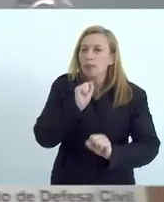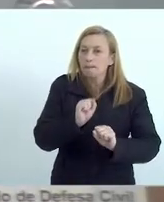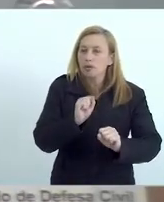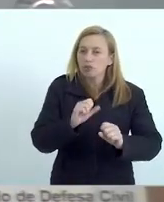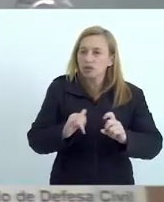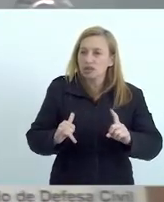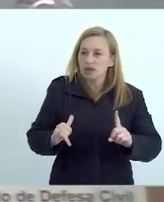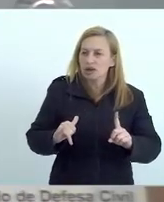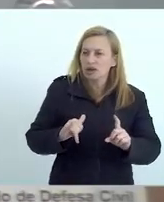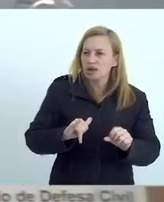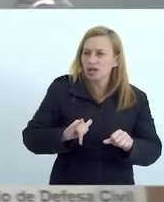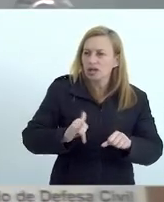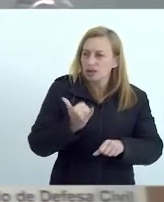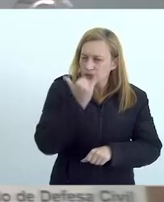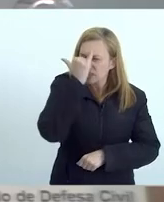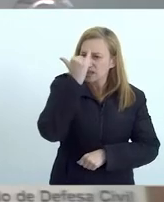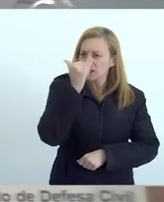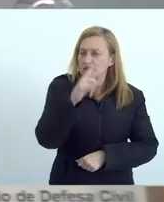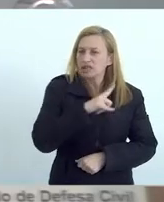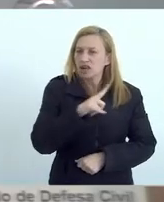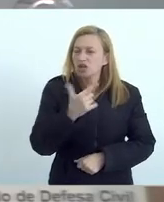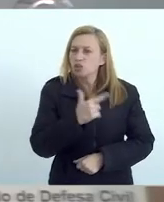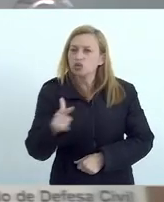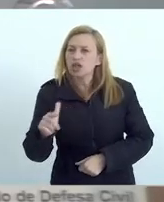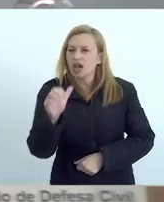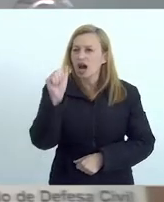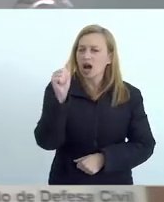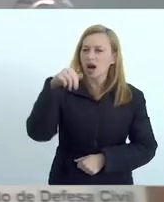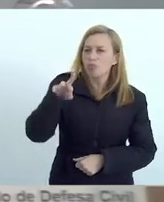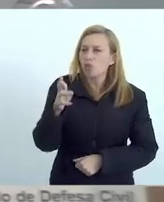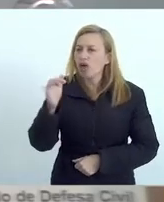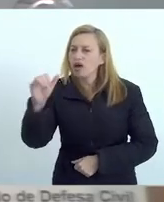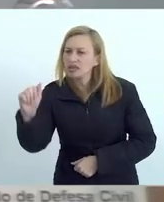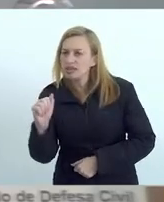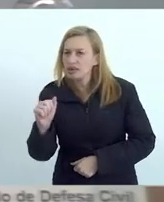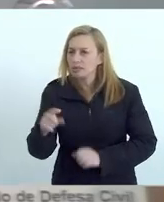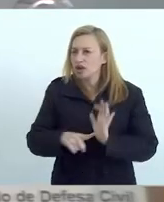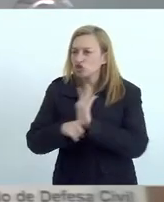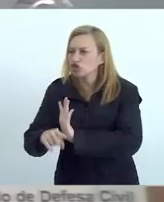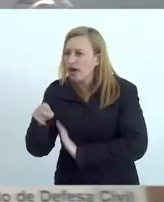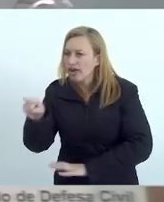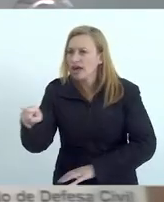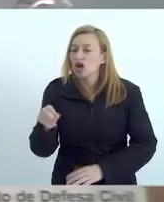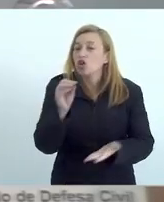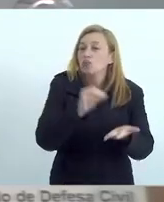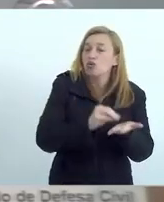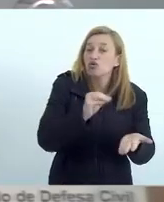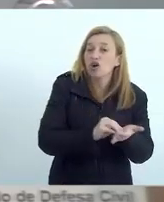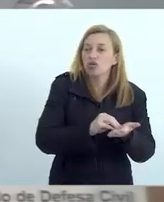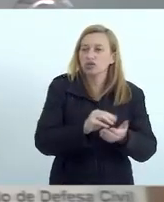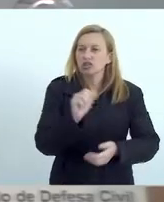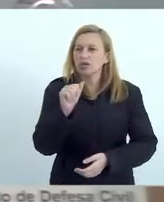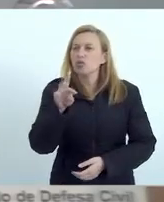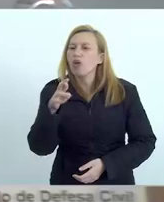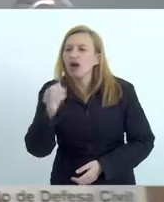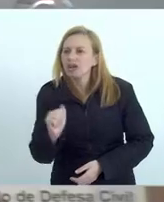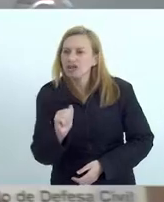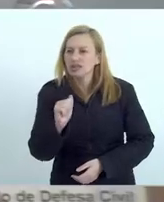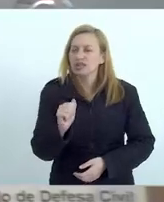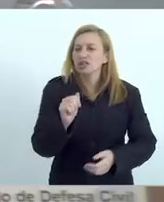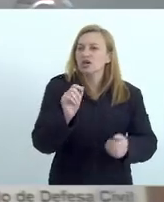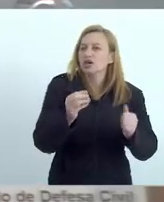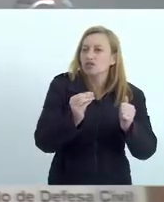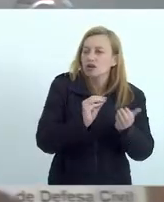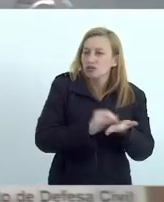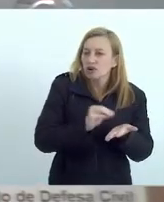atropelada e eu não tenho uma ambulância para prestar um atendimento a ela por falta de efetivo por